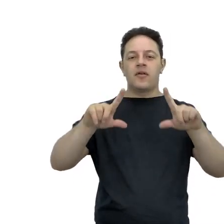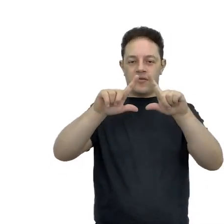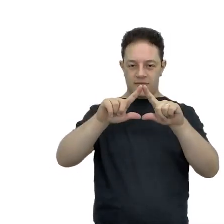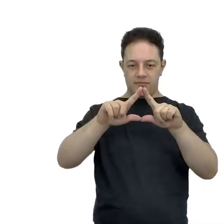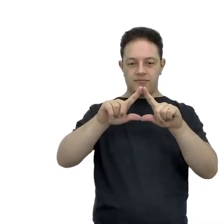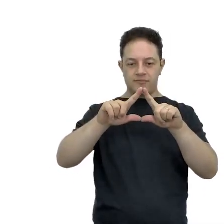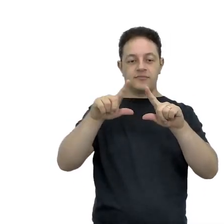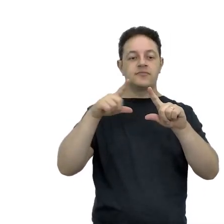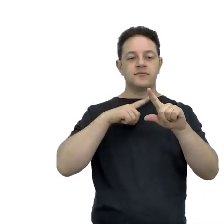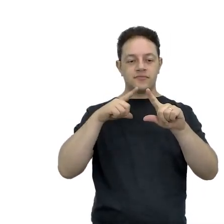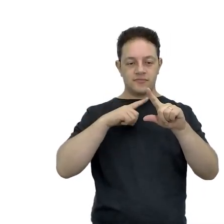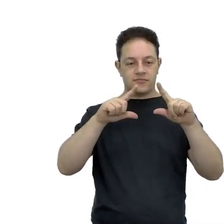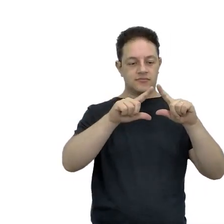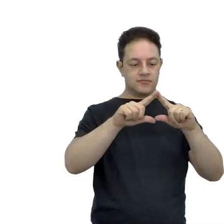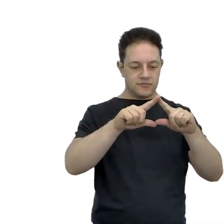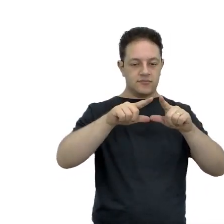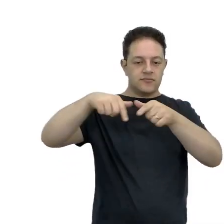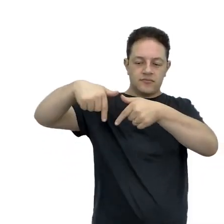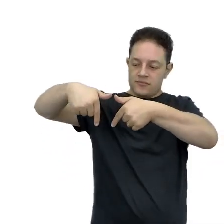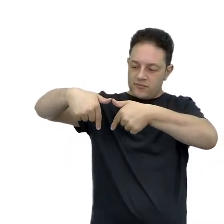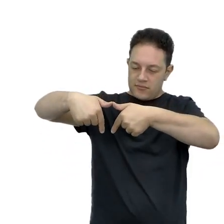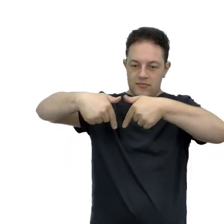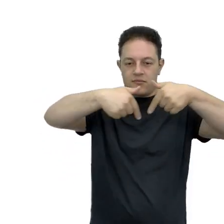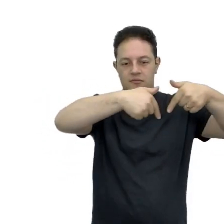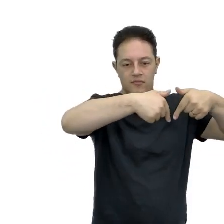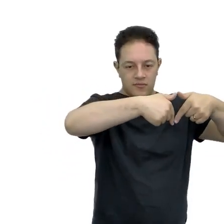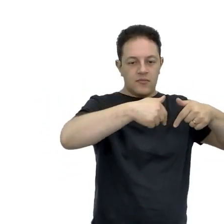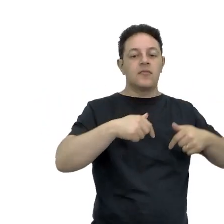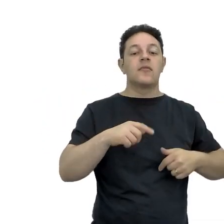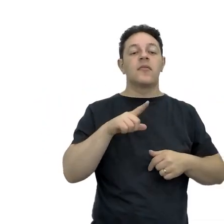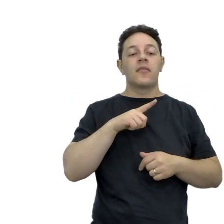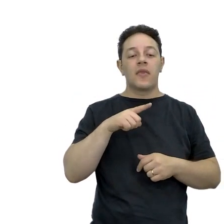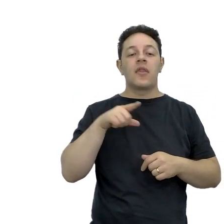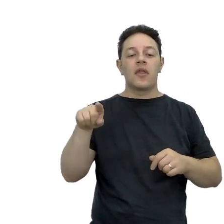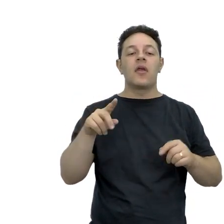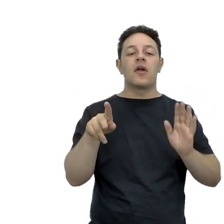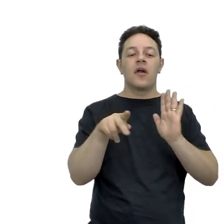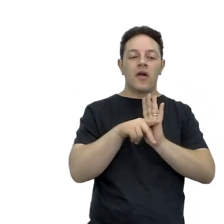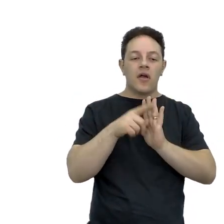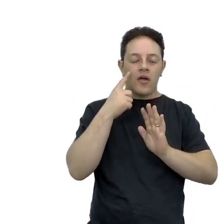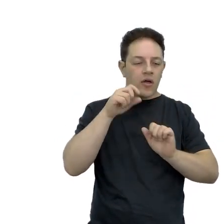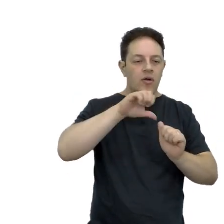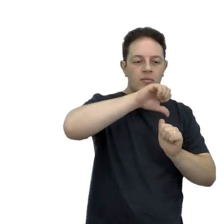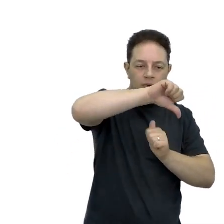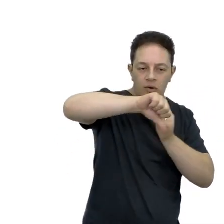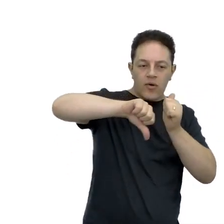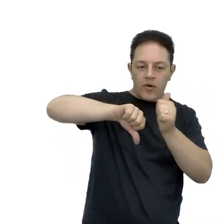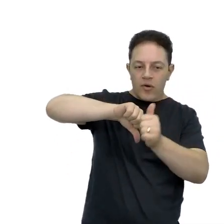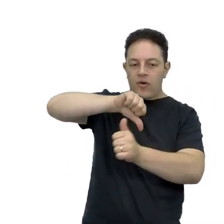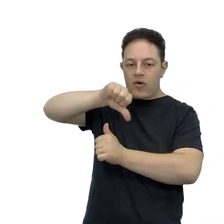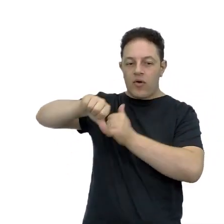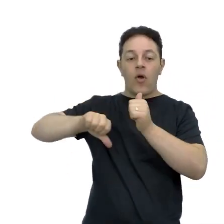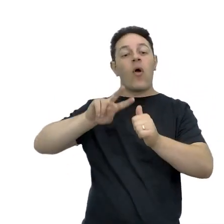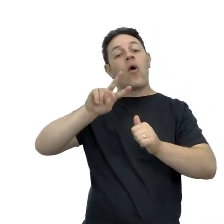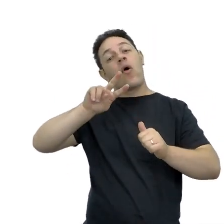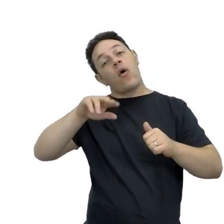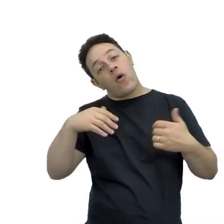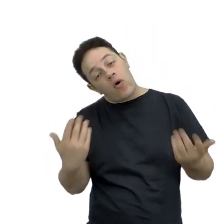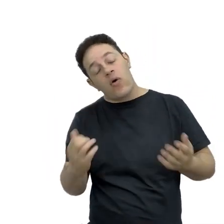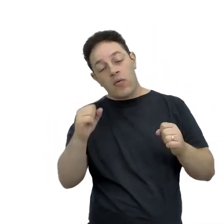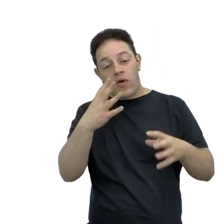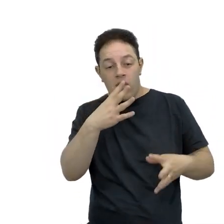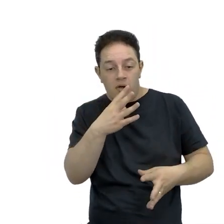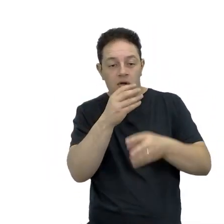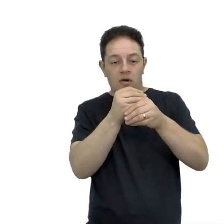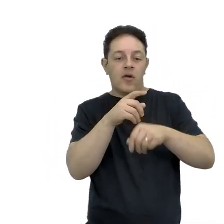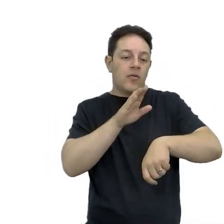tá? 3 triângulos que formam uma pirâmide e apresentam uma mudança ou complementam